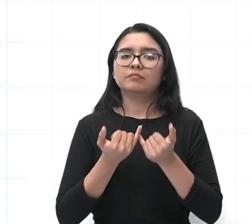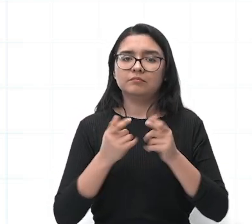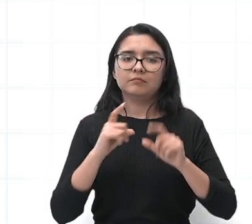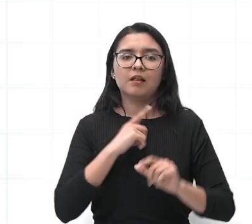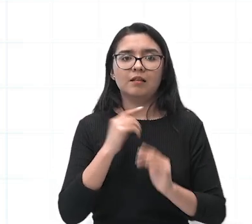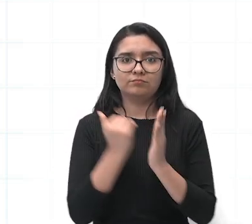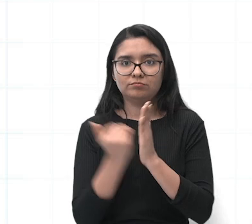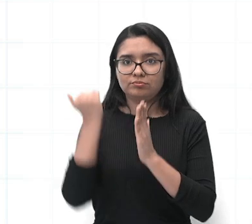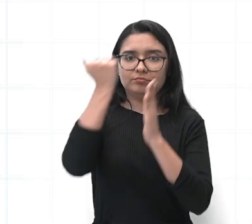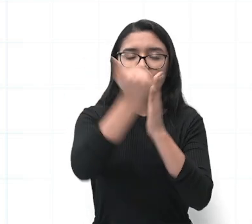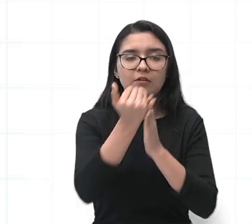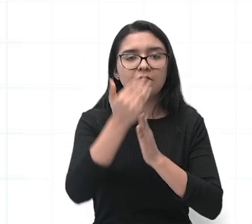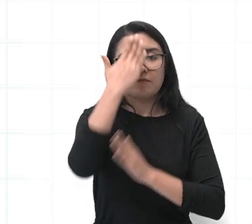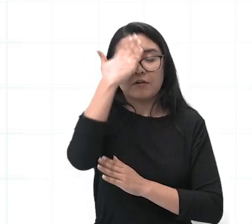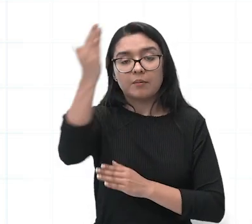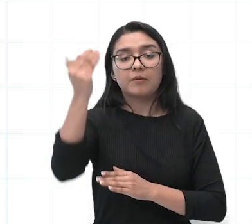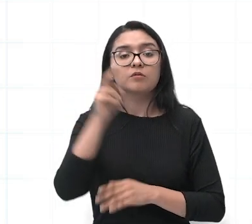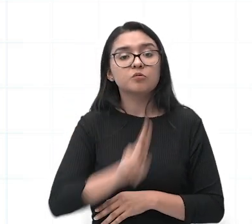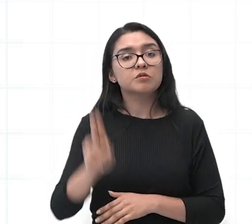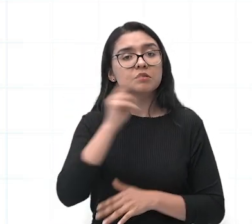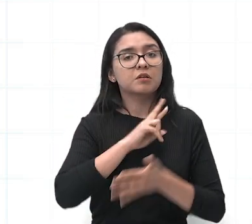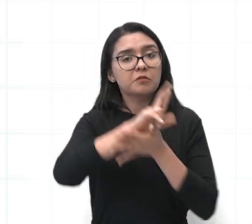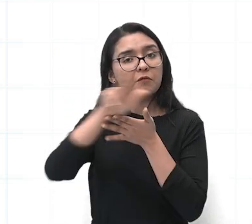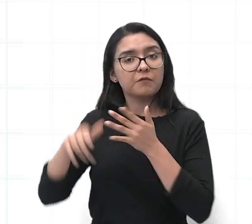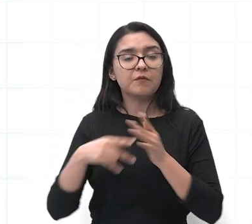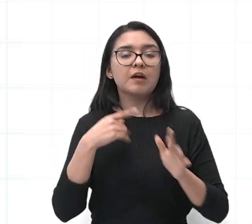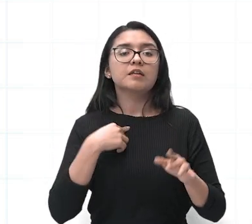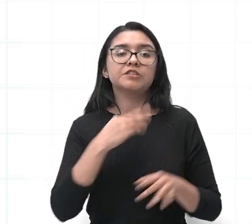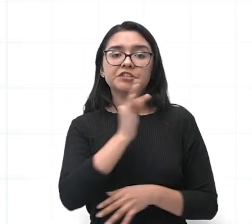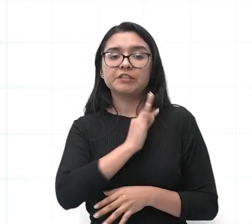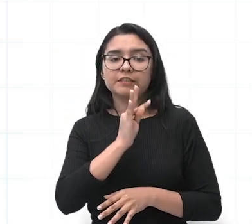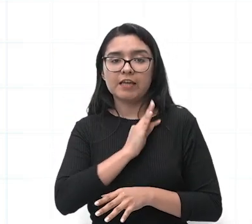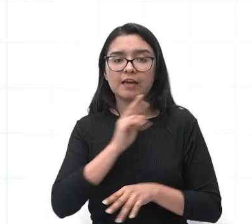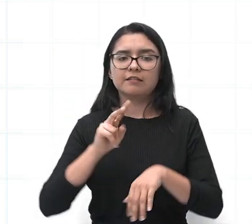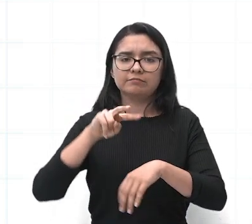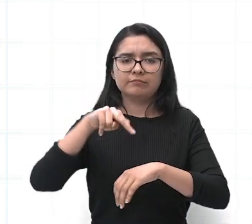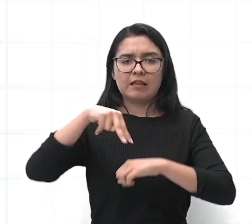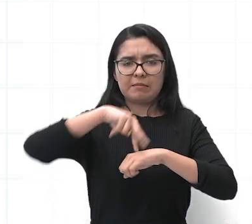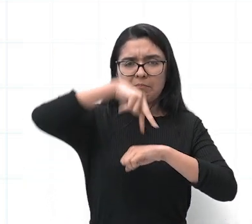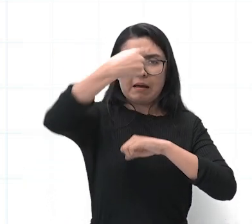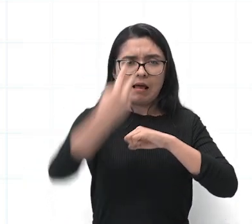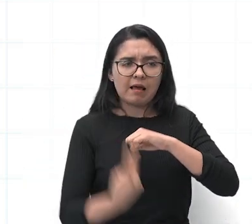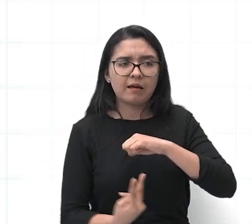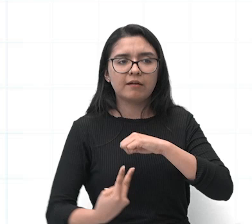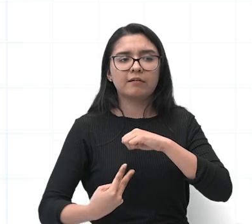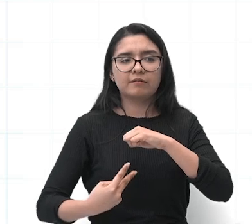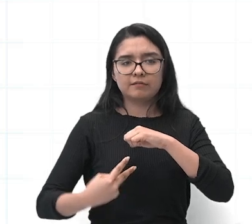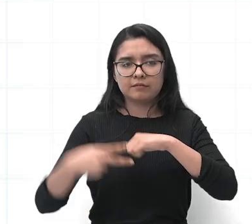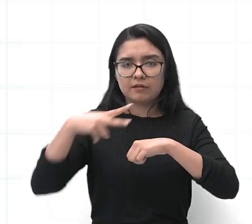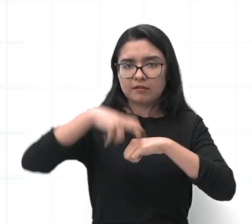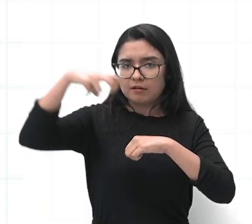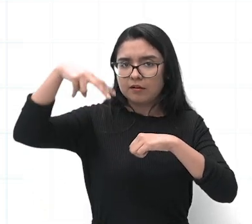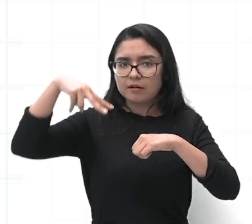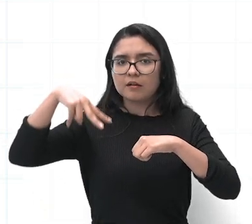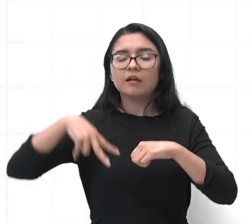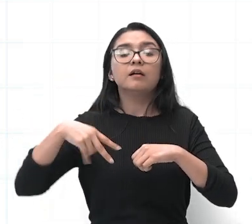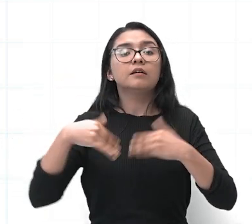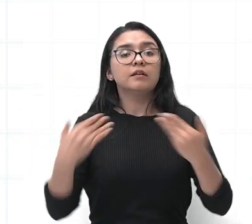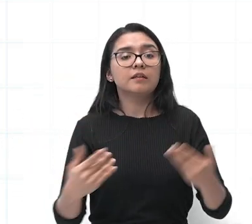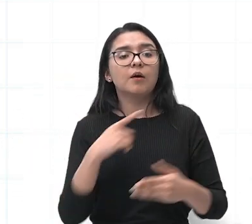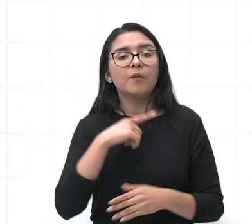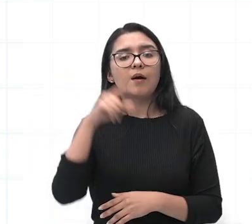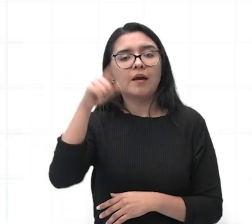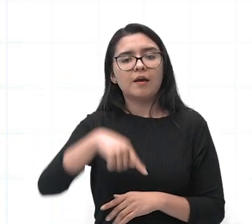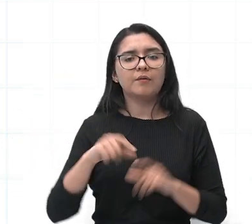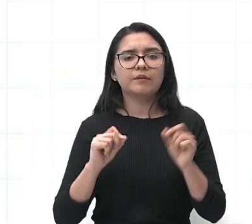nível insano, usando muitas técnicas do parkour, né? Para quem não conhece, o Le Parkour, ele é